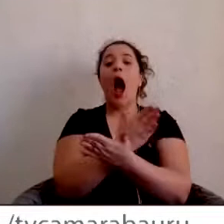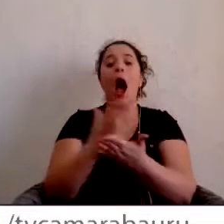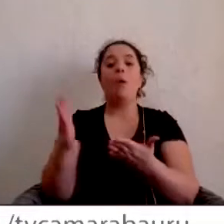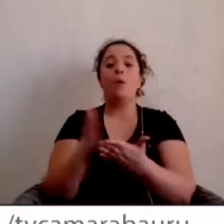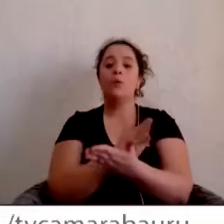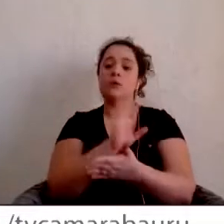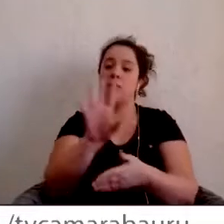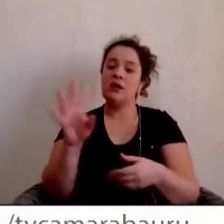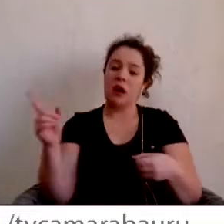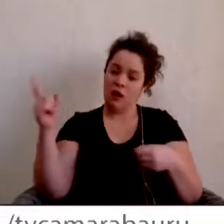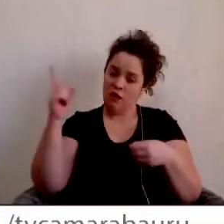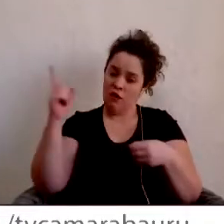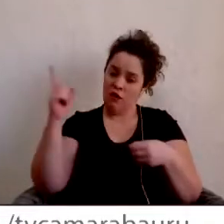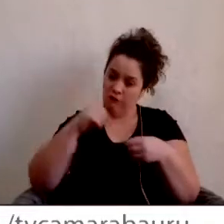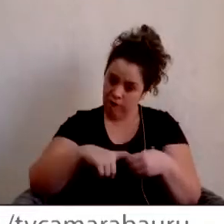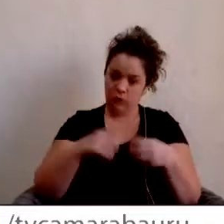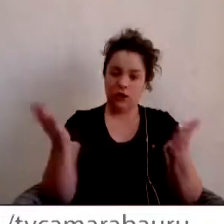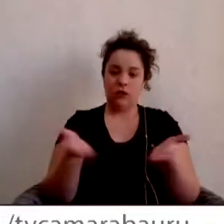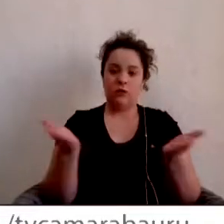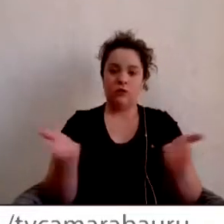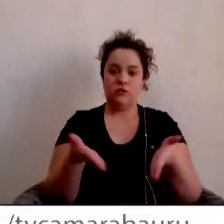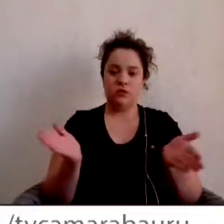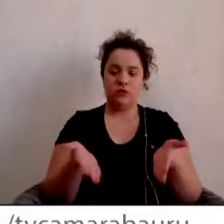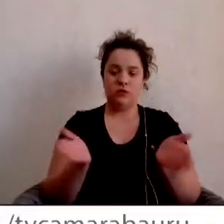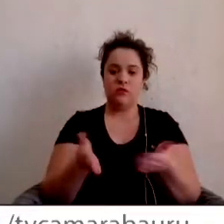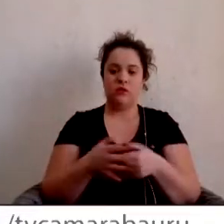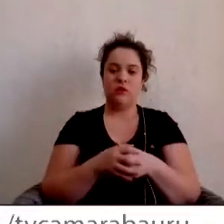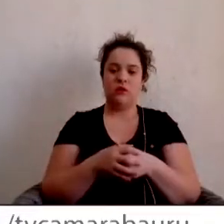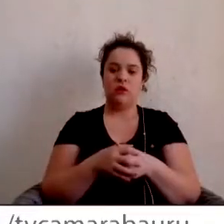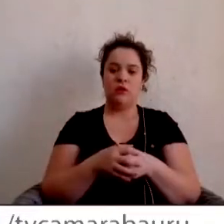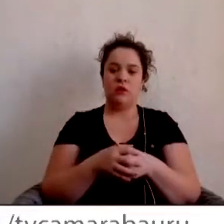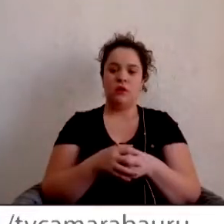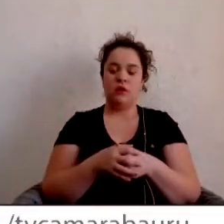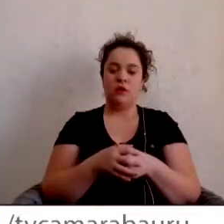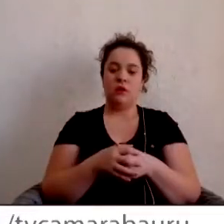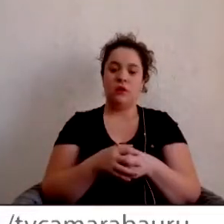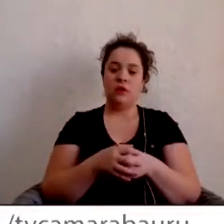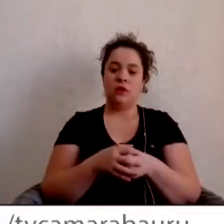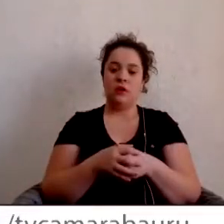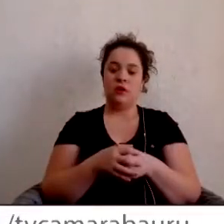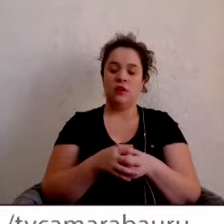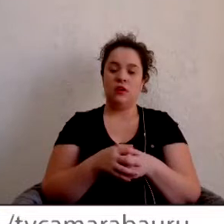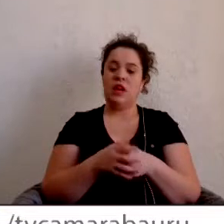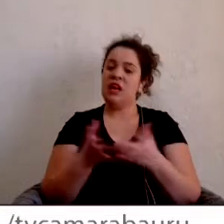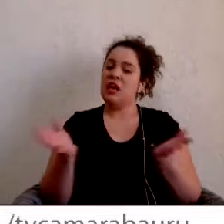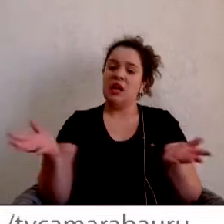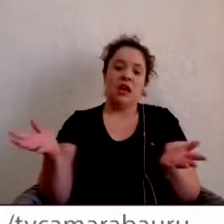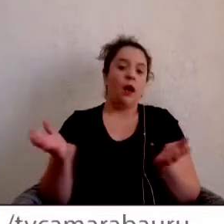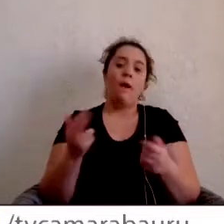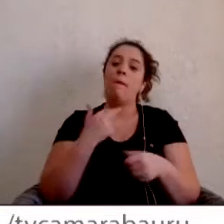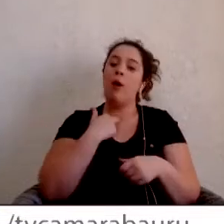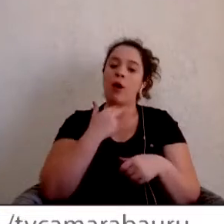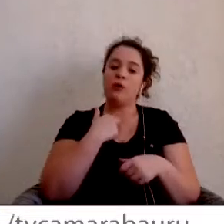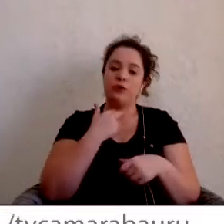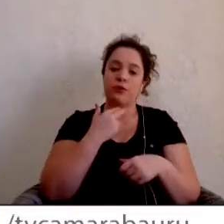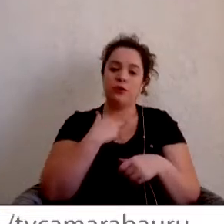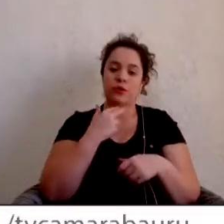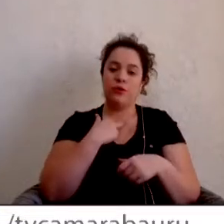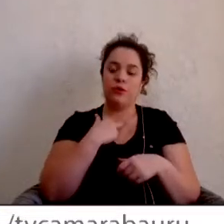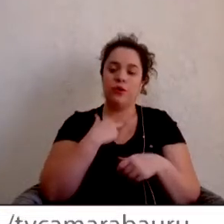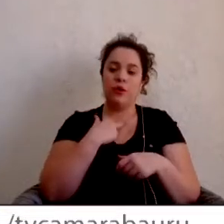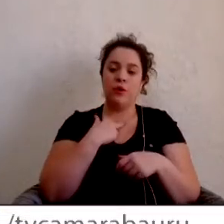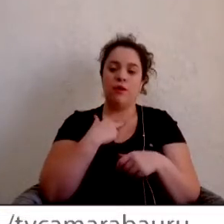no dia de hoje. Então, nós não podemos deixar aqui de dizer que é, sim, uma